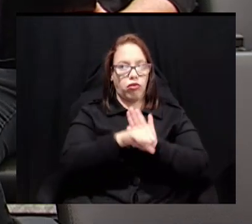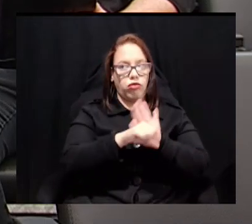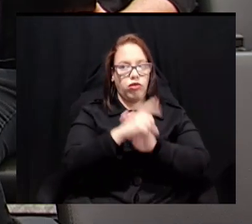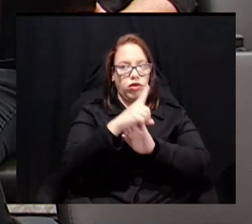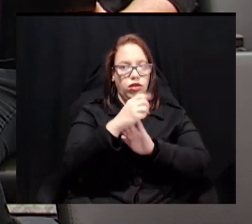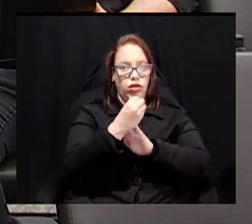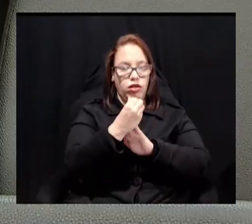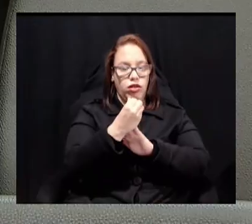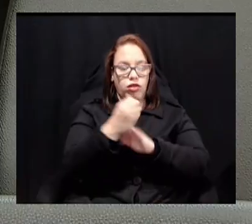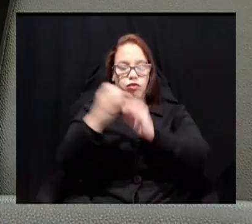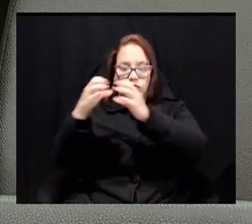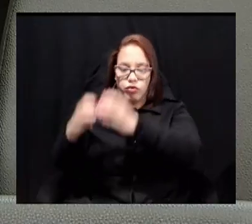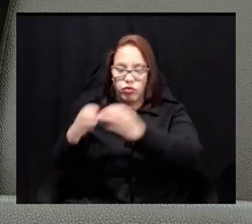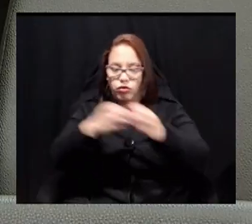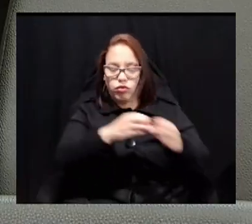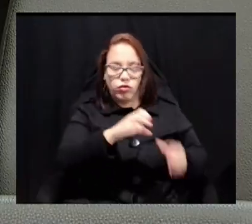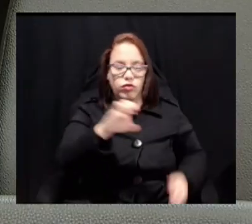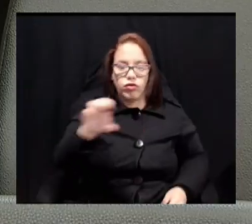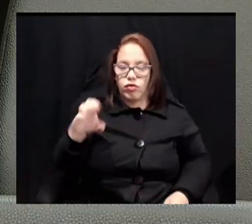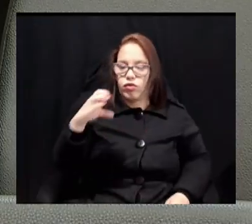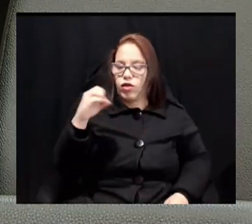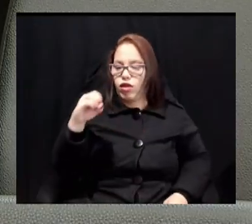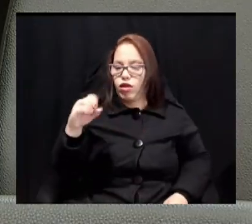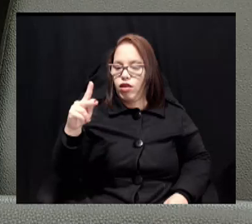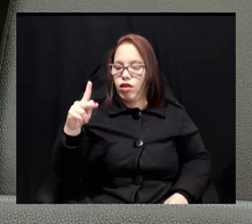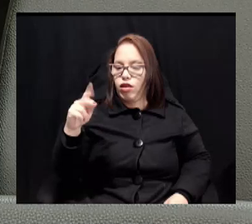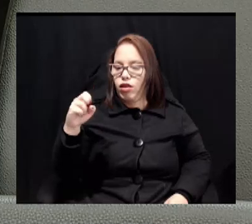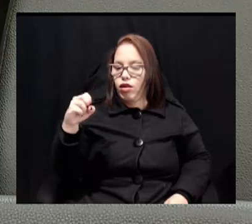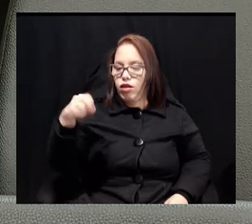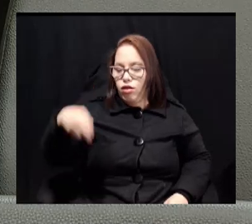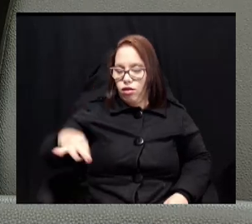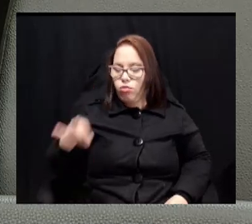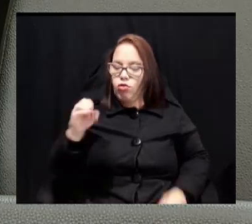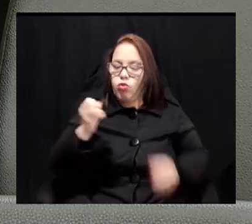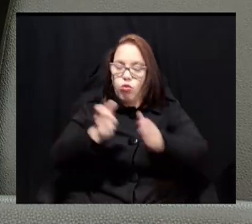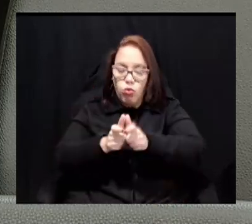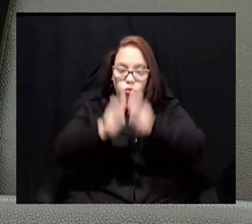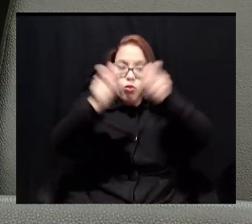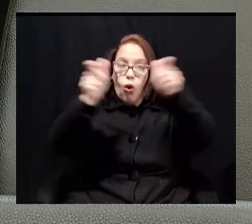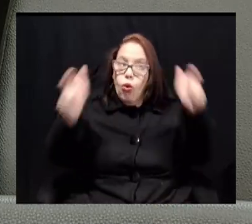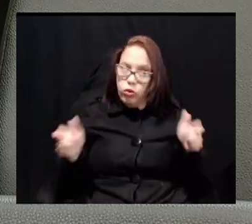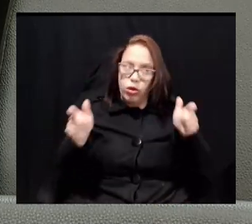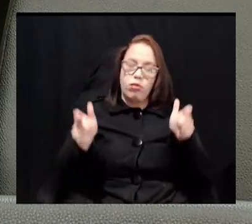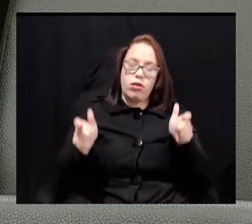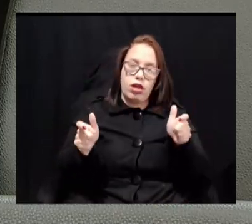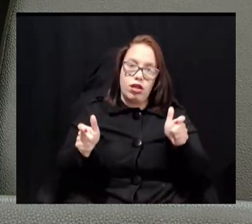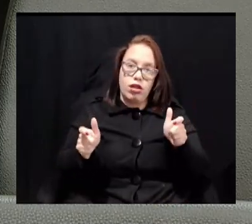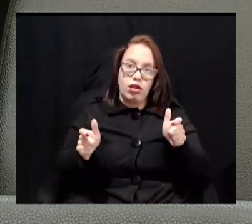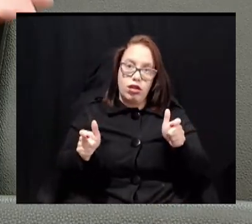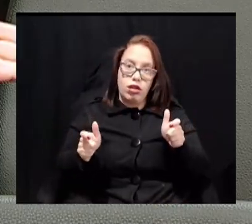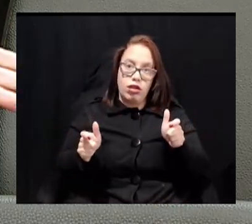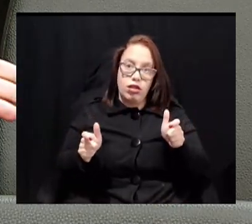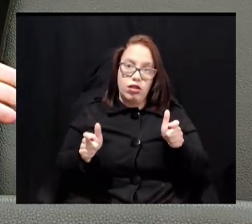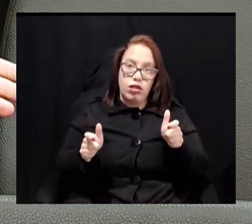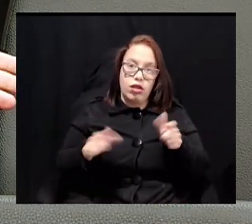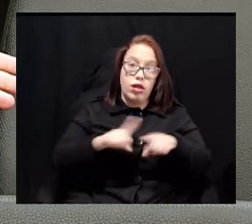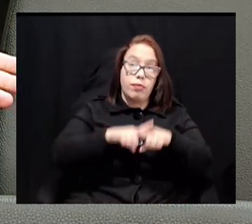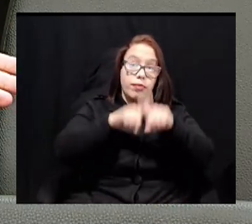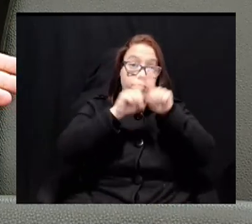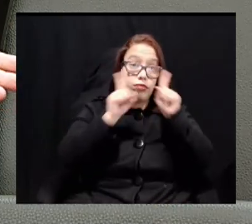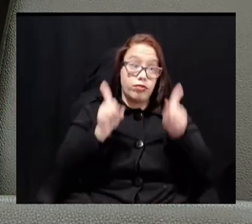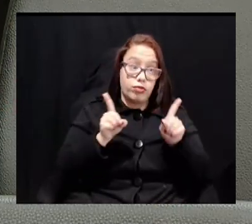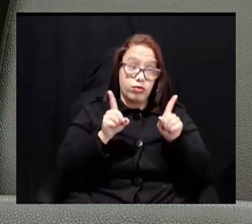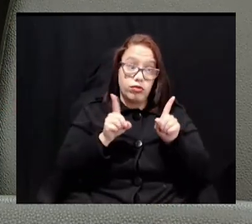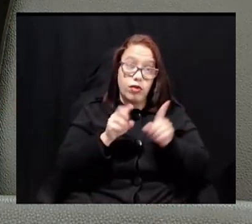ecopontos. Já pedimos um estudo para ver se amplia esses ecopontos. Mas é uma solução